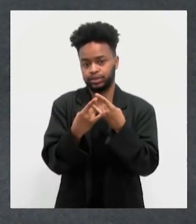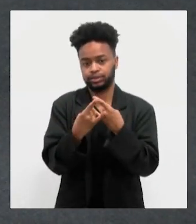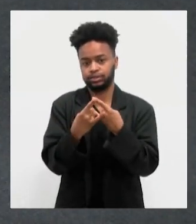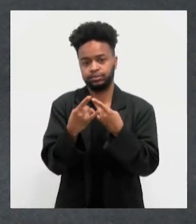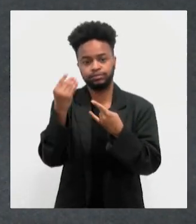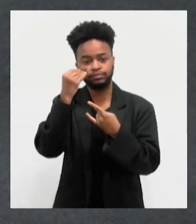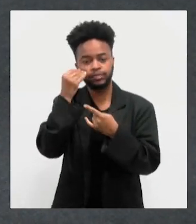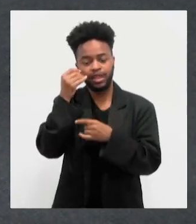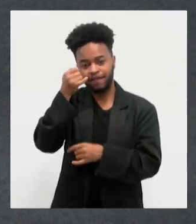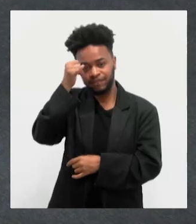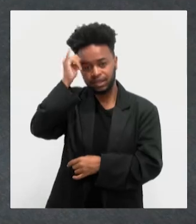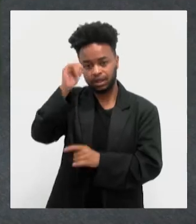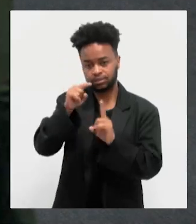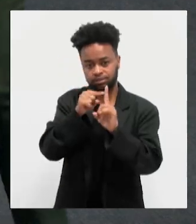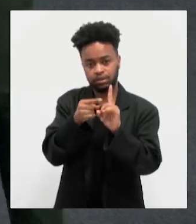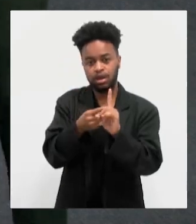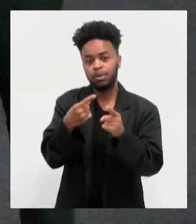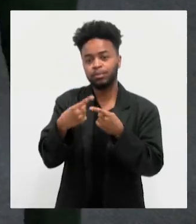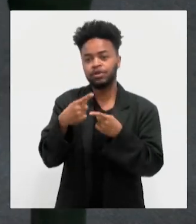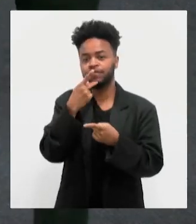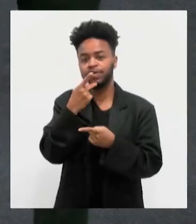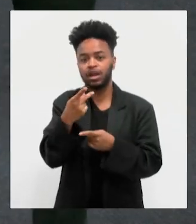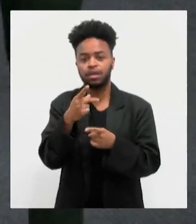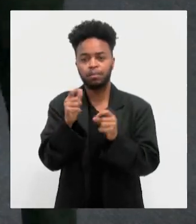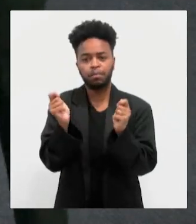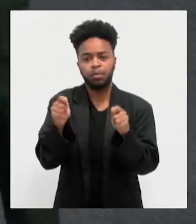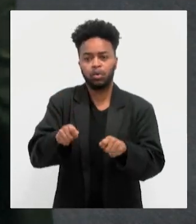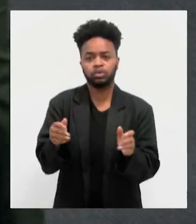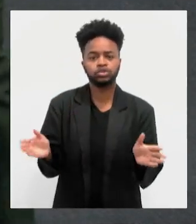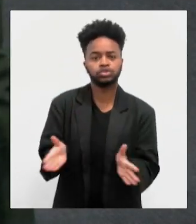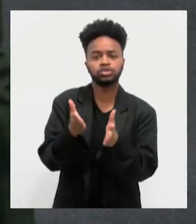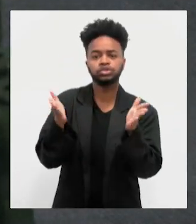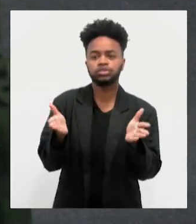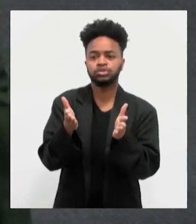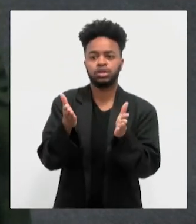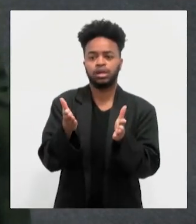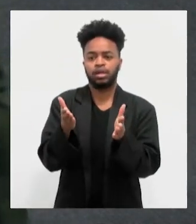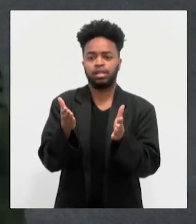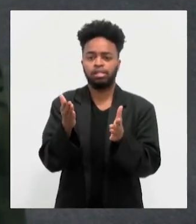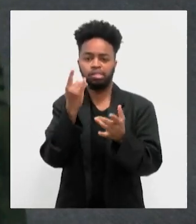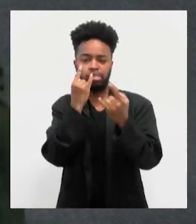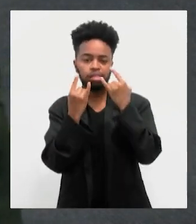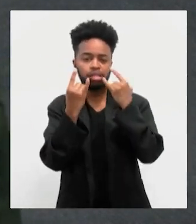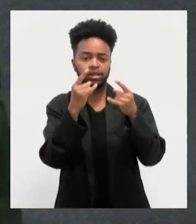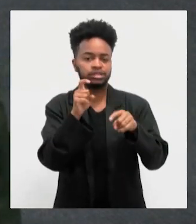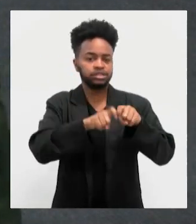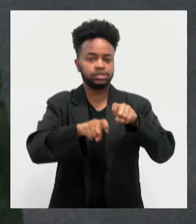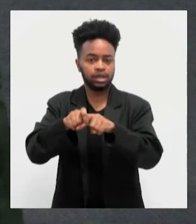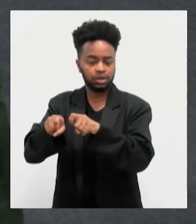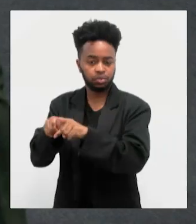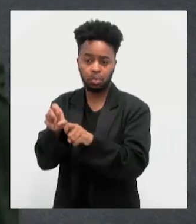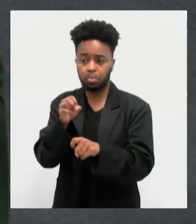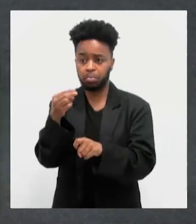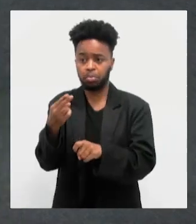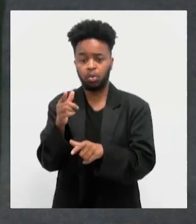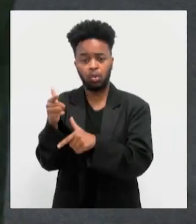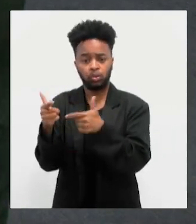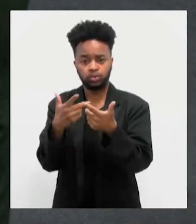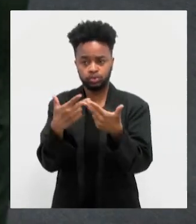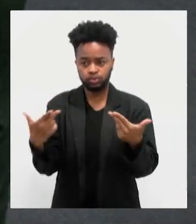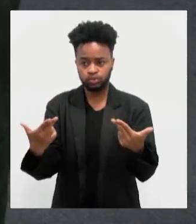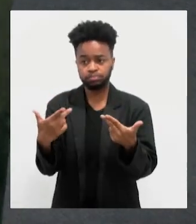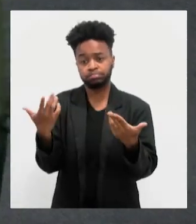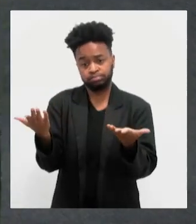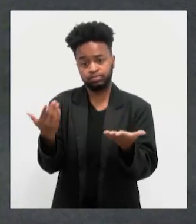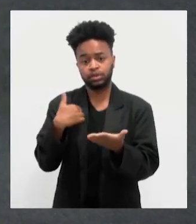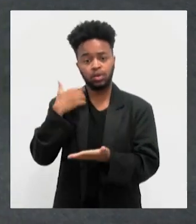prevenção. Diziam que isso podia estimular a devassidão ou coisas do gênero. E eu acho muito bacana esse projeto,